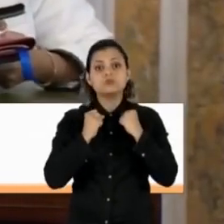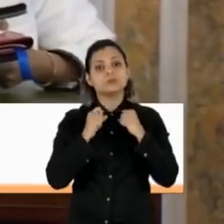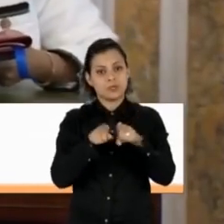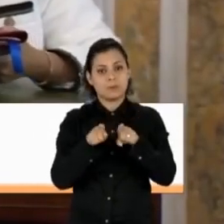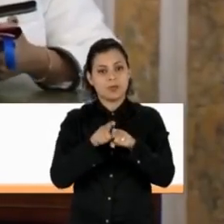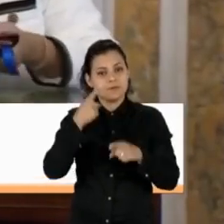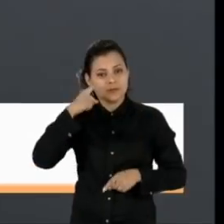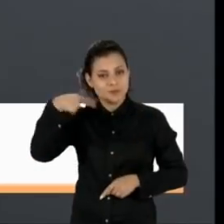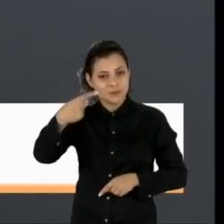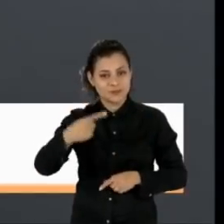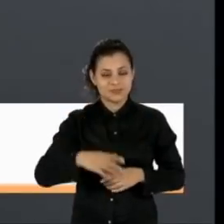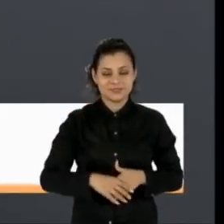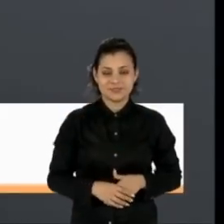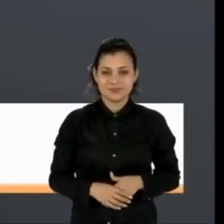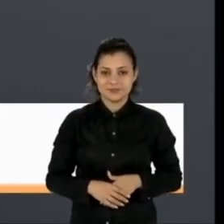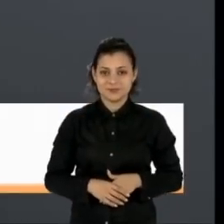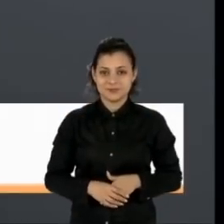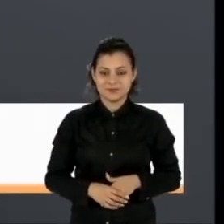já